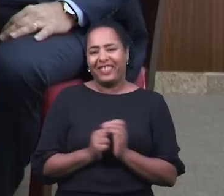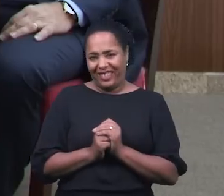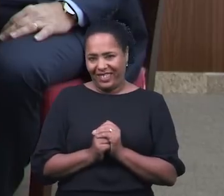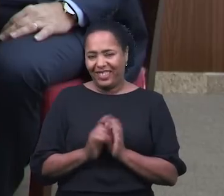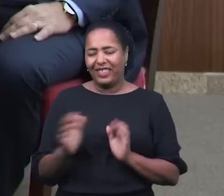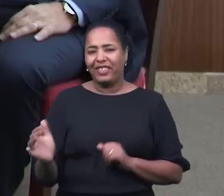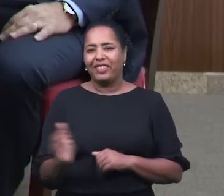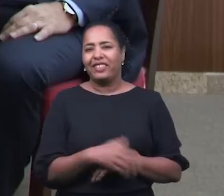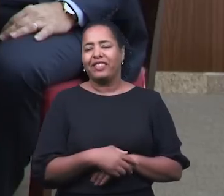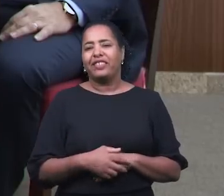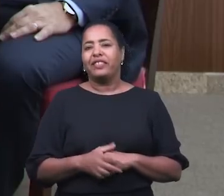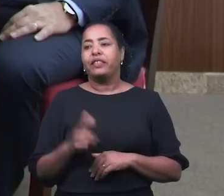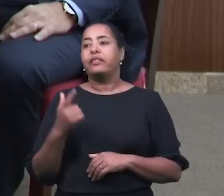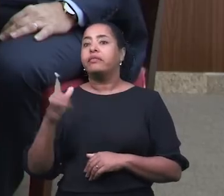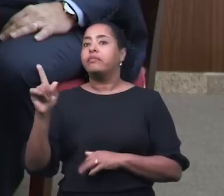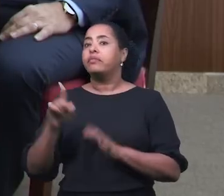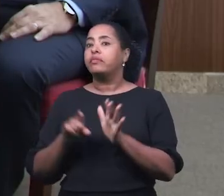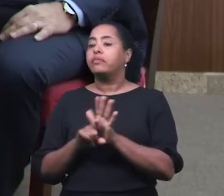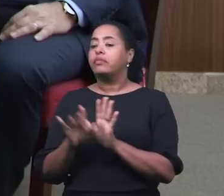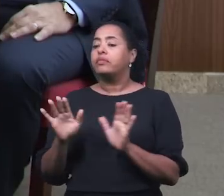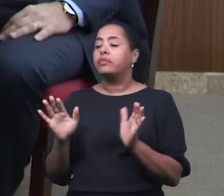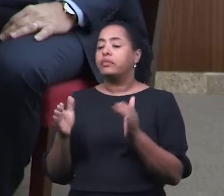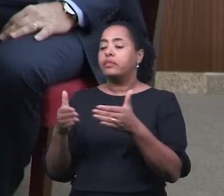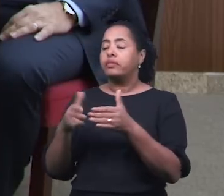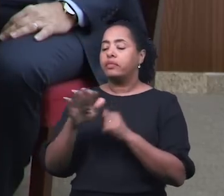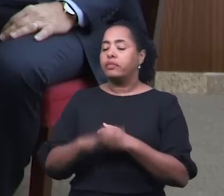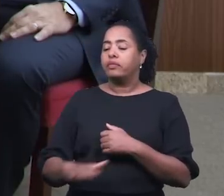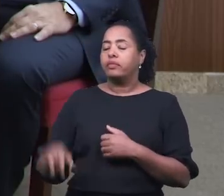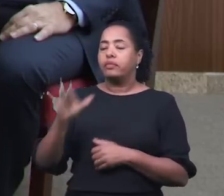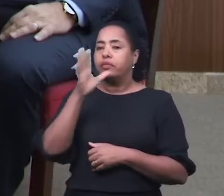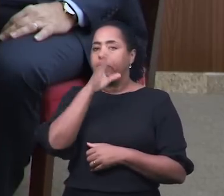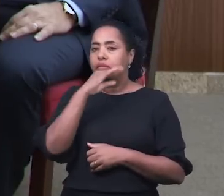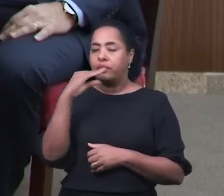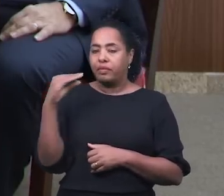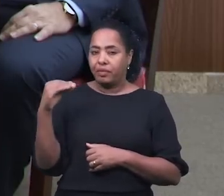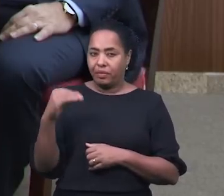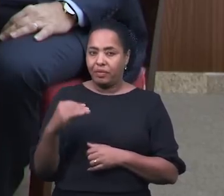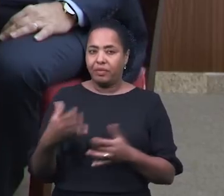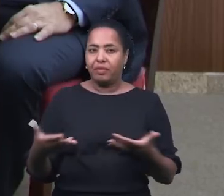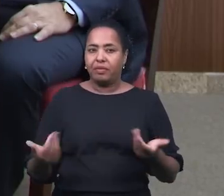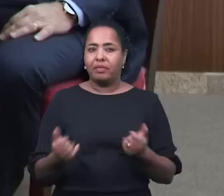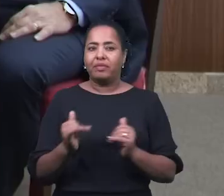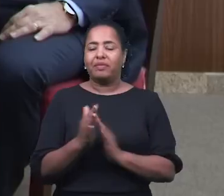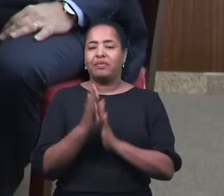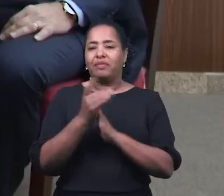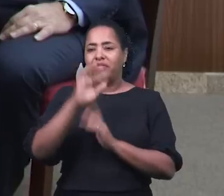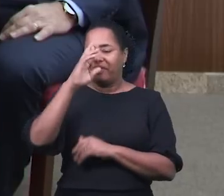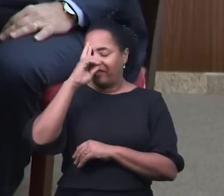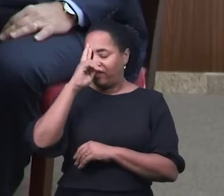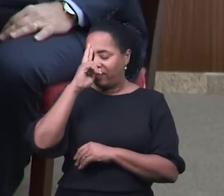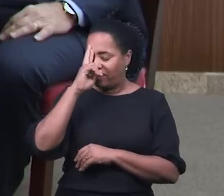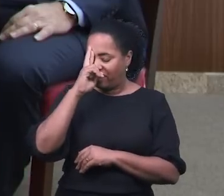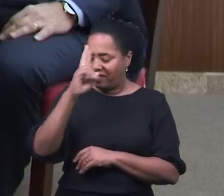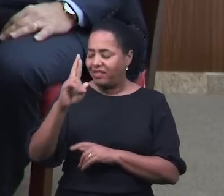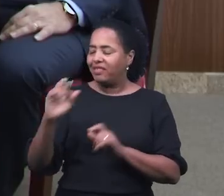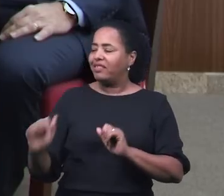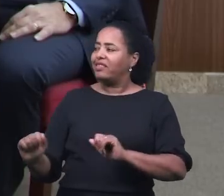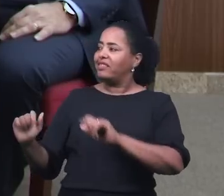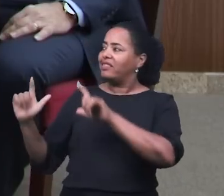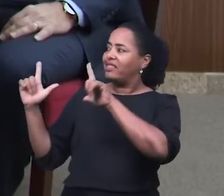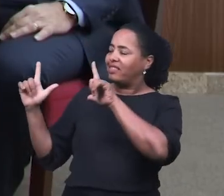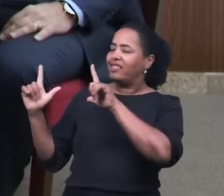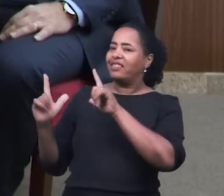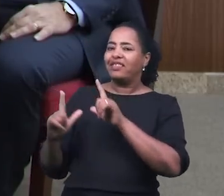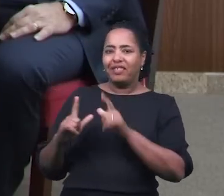então agora, já que a próxima pergunta é direcionada a crianças, intermediários e adolescentes, vamos louvar ao Senhor com o hino que vai ser projetado.